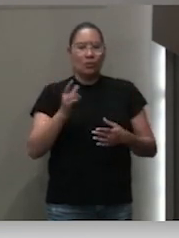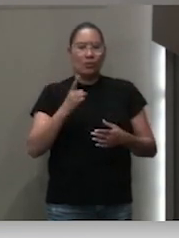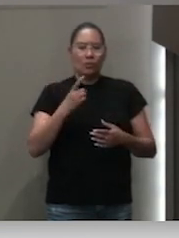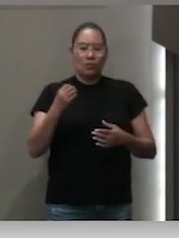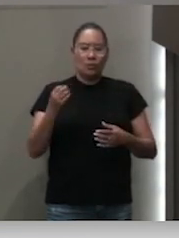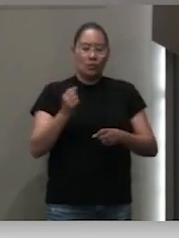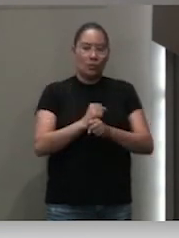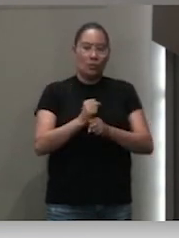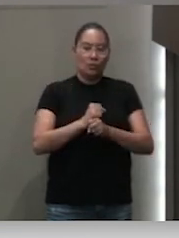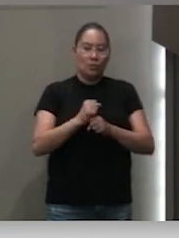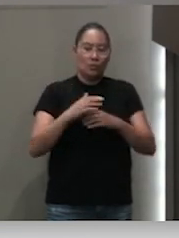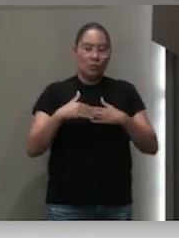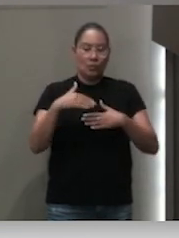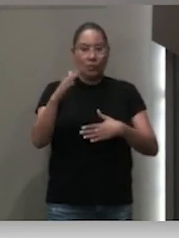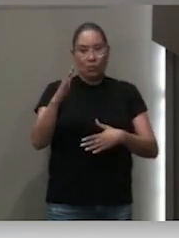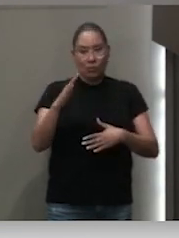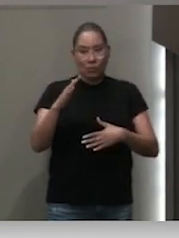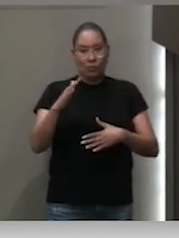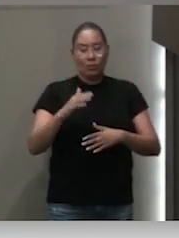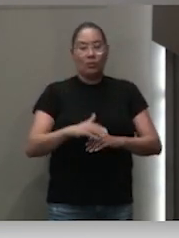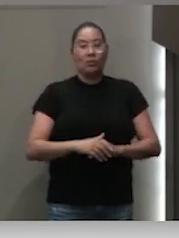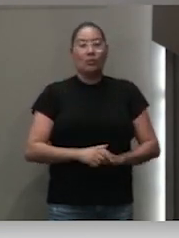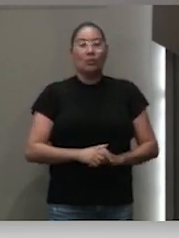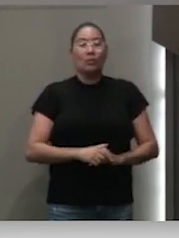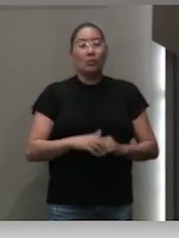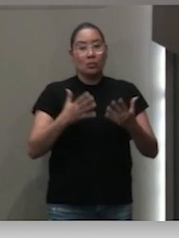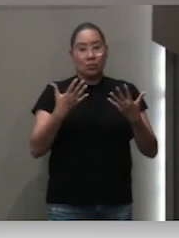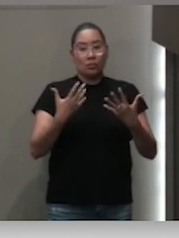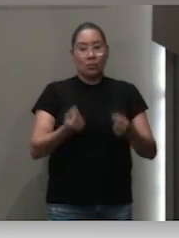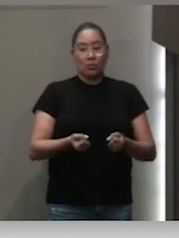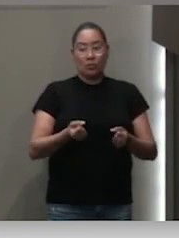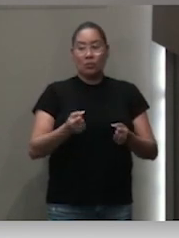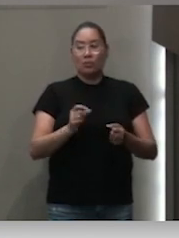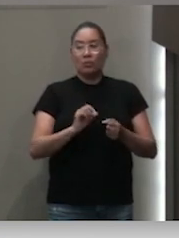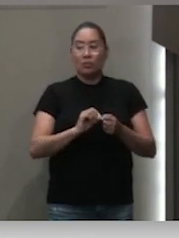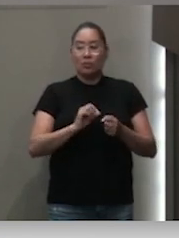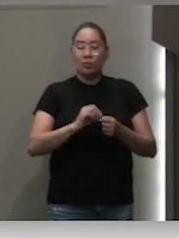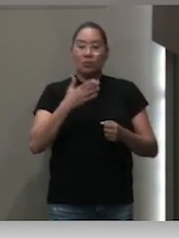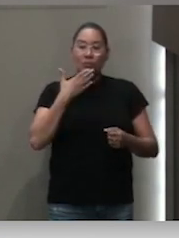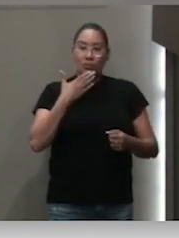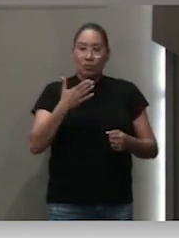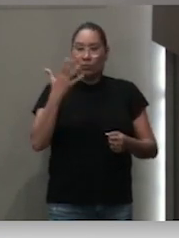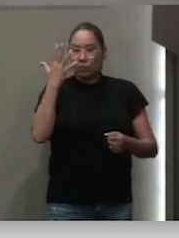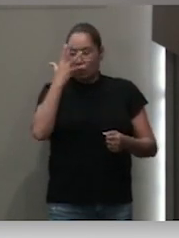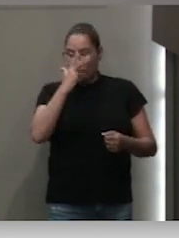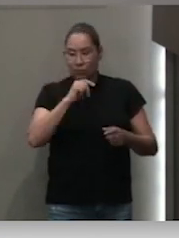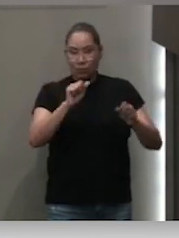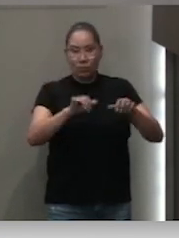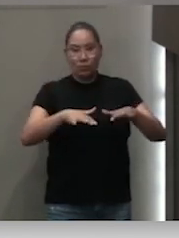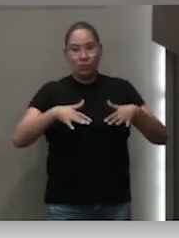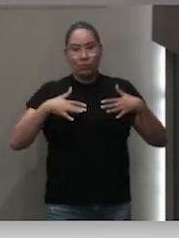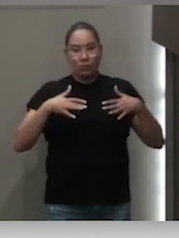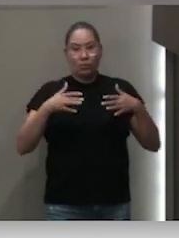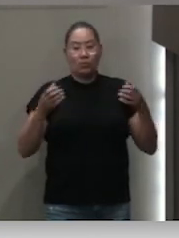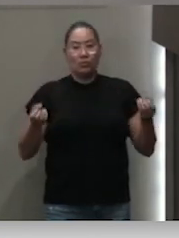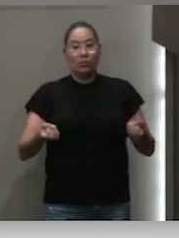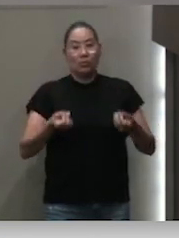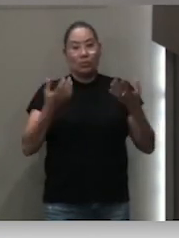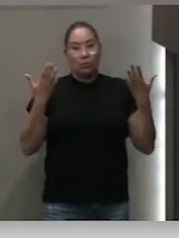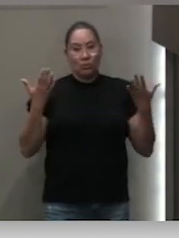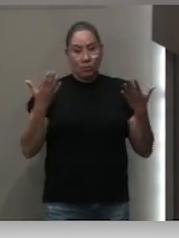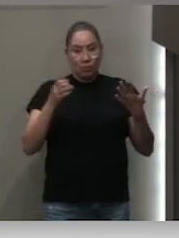Estado do Rio Grande do Sul e aí foi acolhido fizemos uma sessão uma linda sessão solene paraa festa de São Miguel e